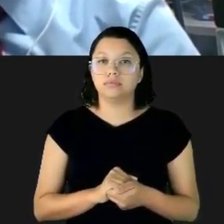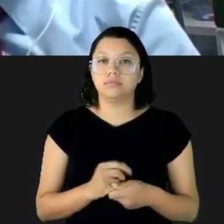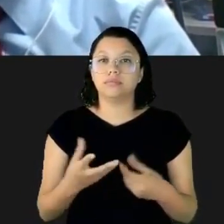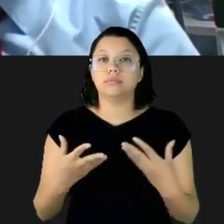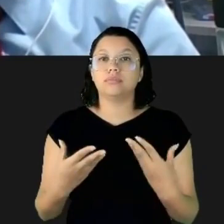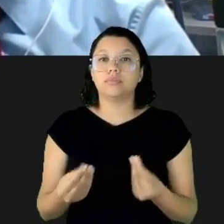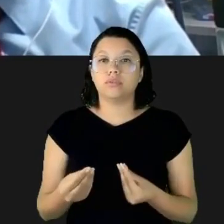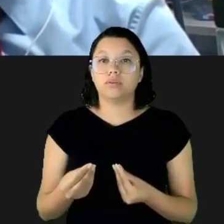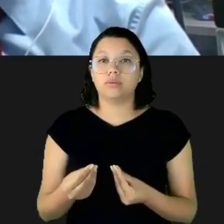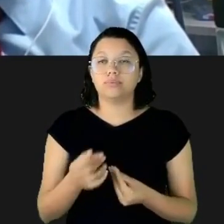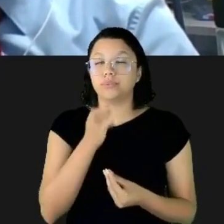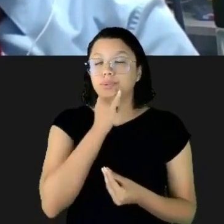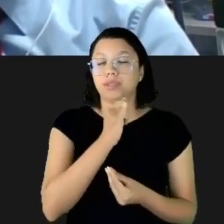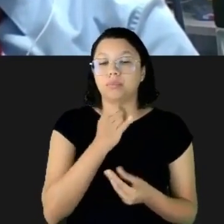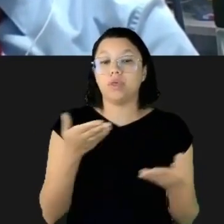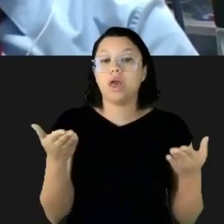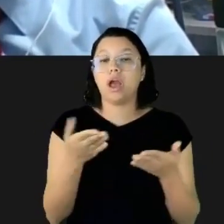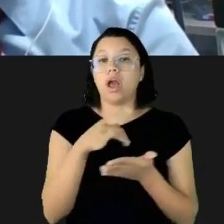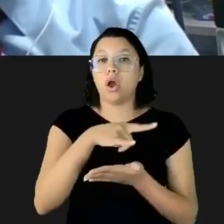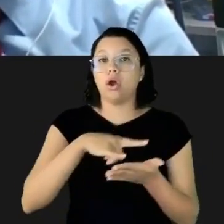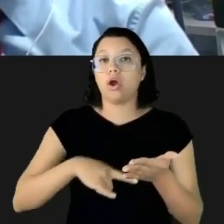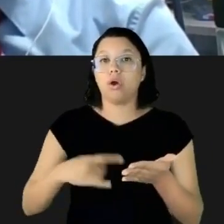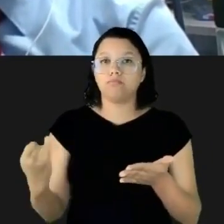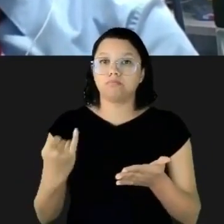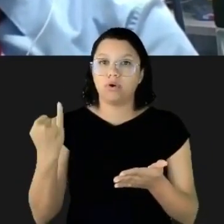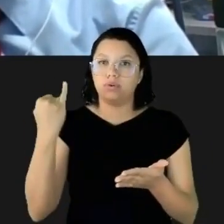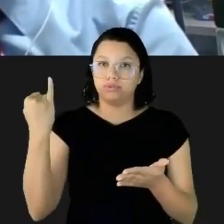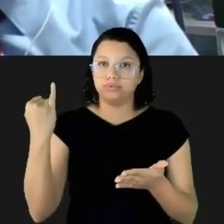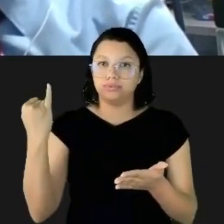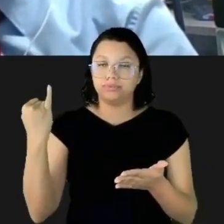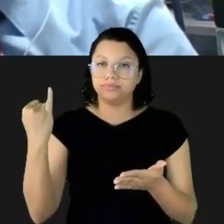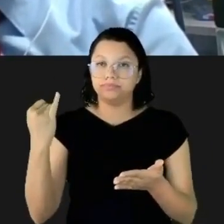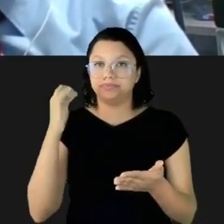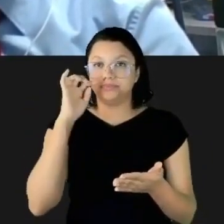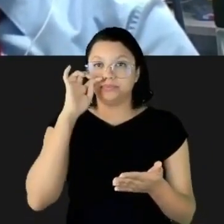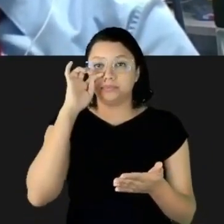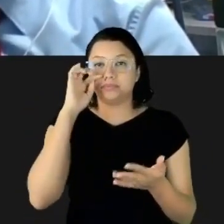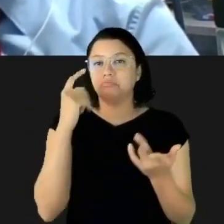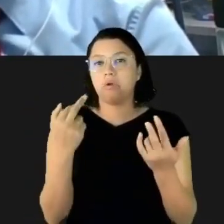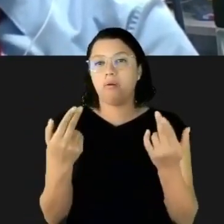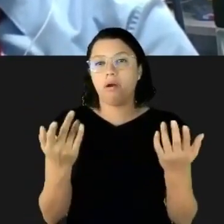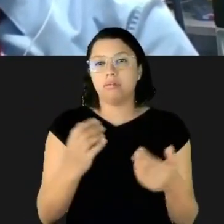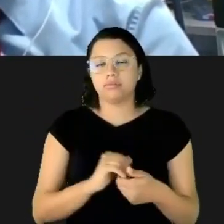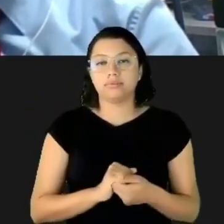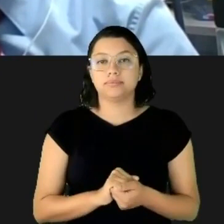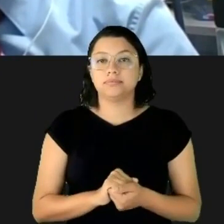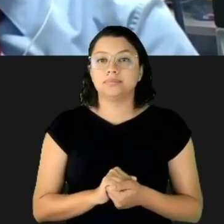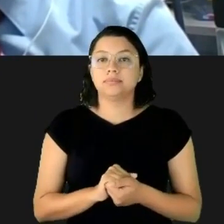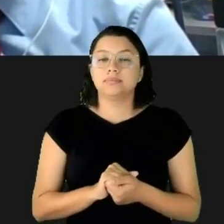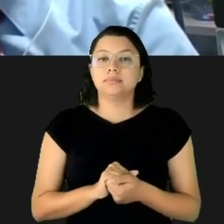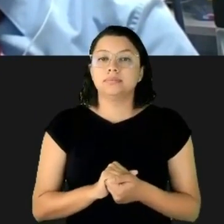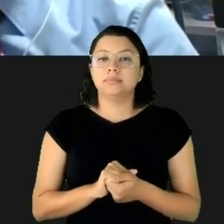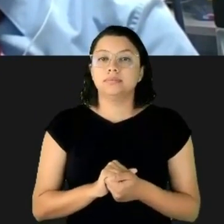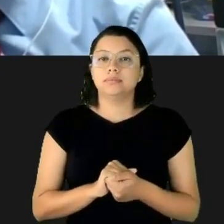vamos supor que aqui seja um documento importante aqui é a mesma coisa